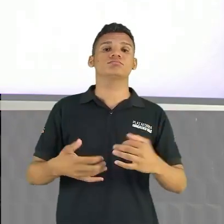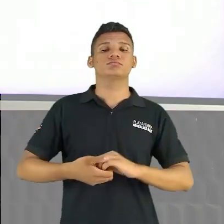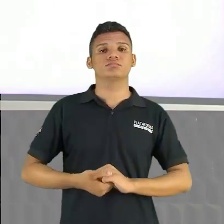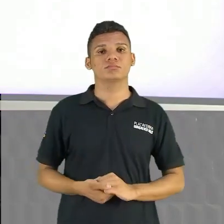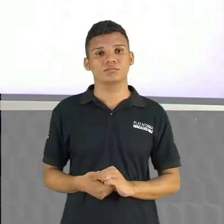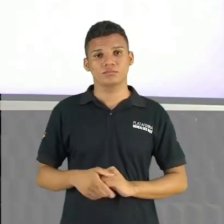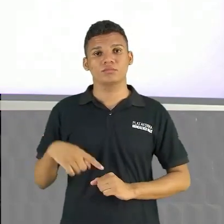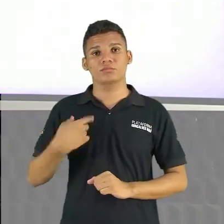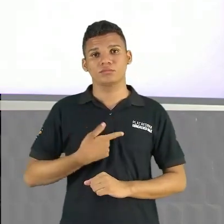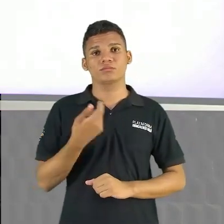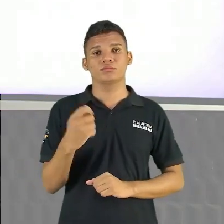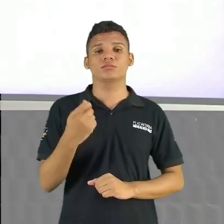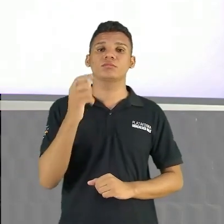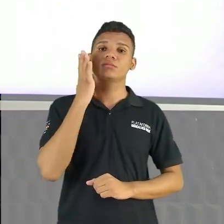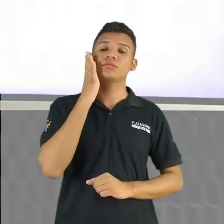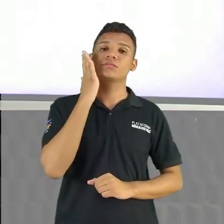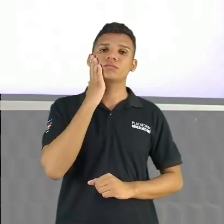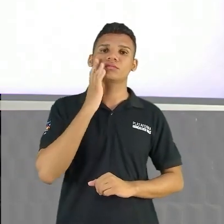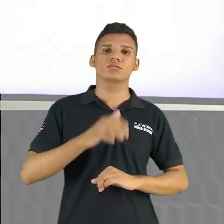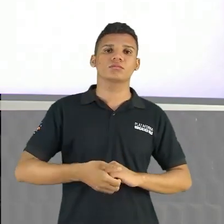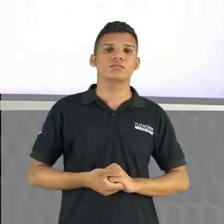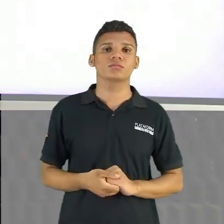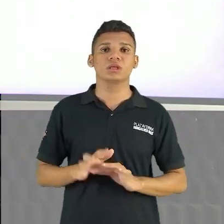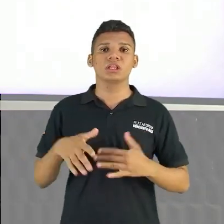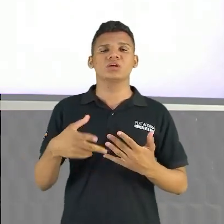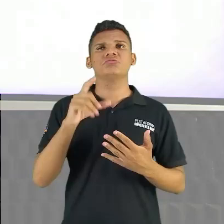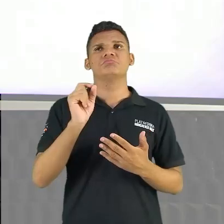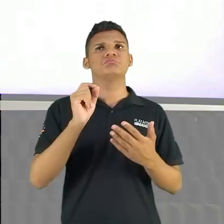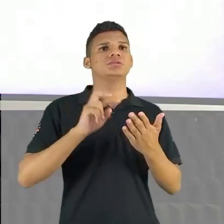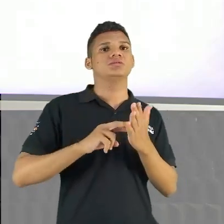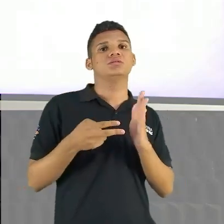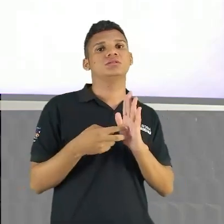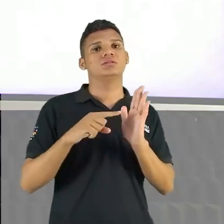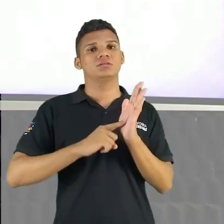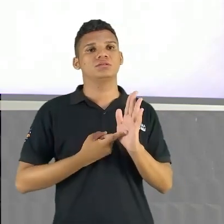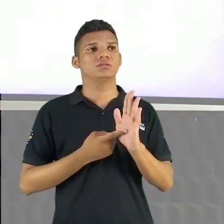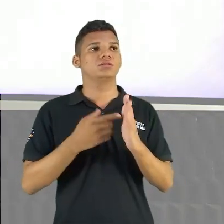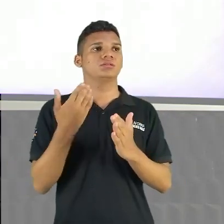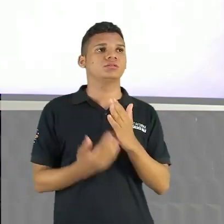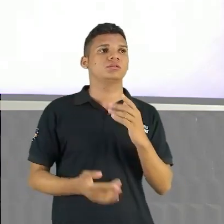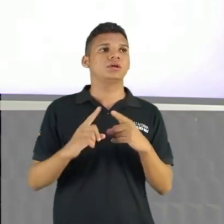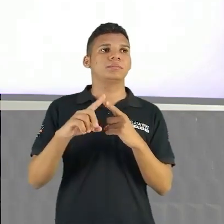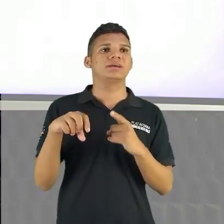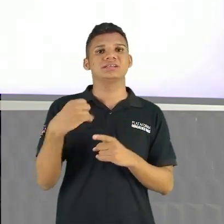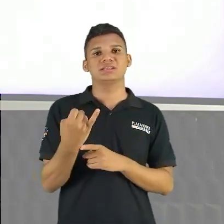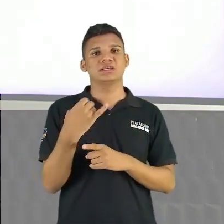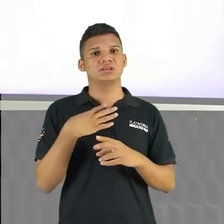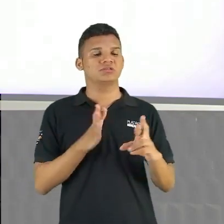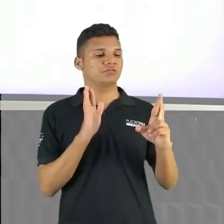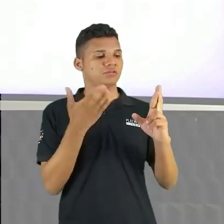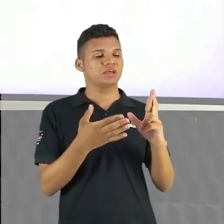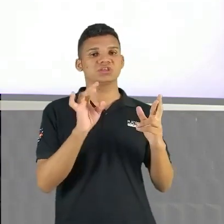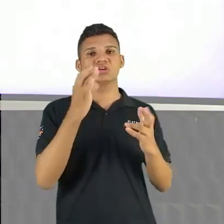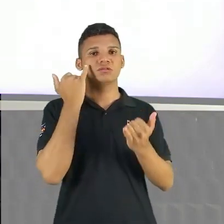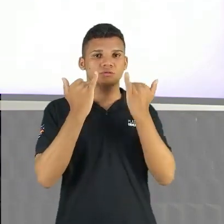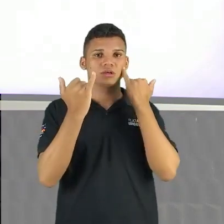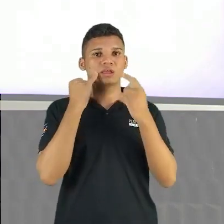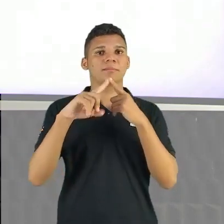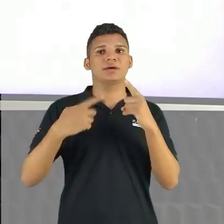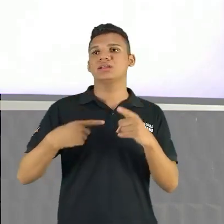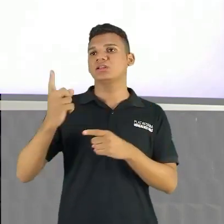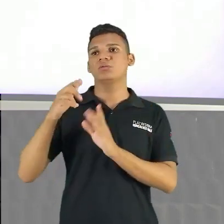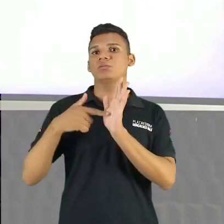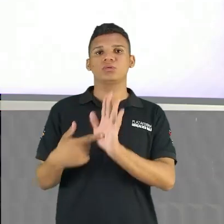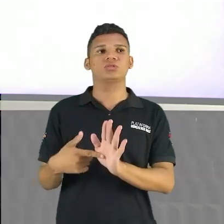não pode desconsiderar isso O que é perda de pontos para o Enem se o aluno só coloca referência se ele só coloca informação e ele não